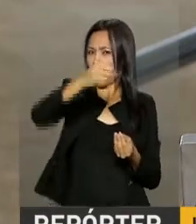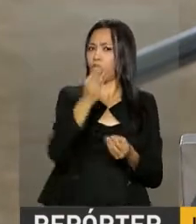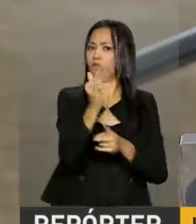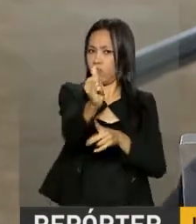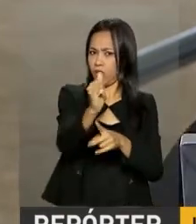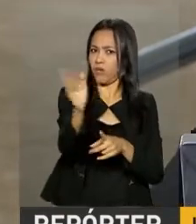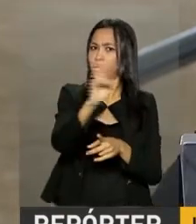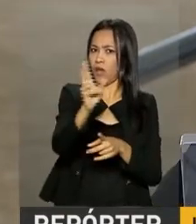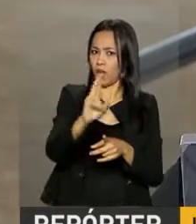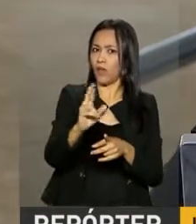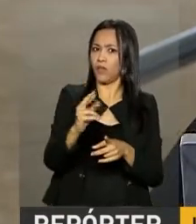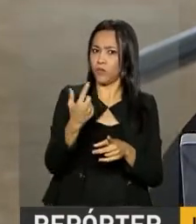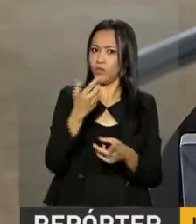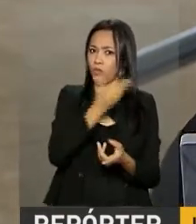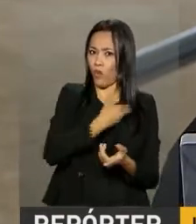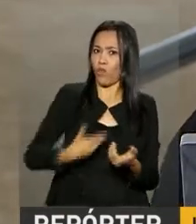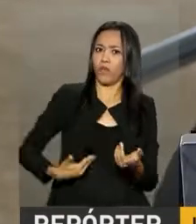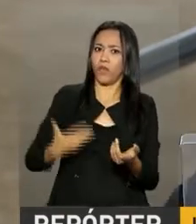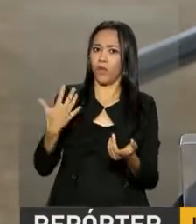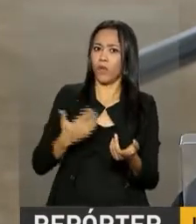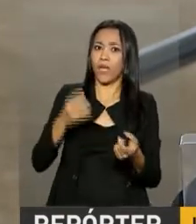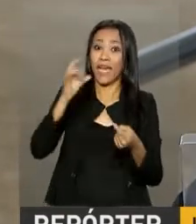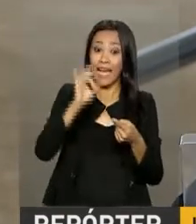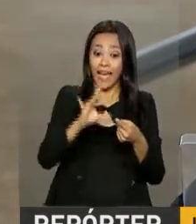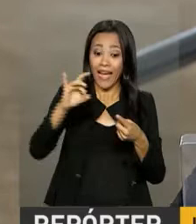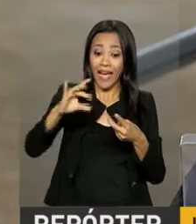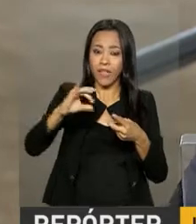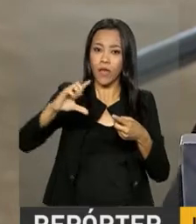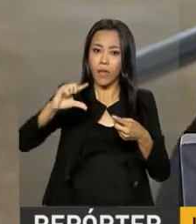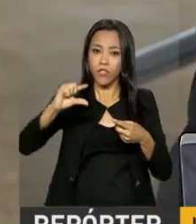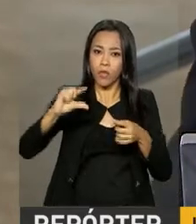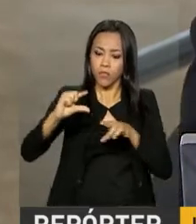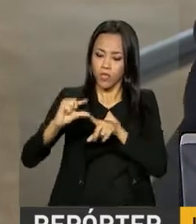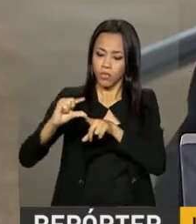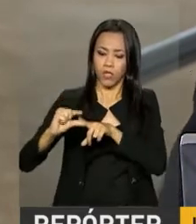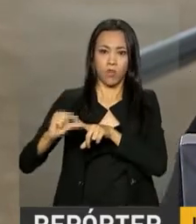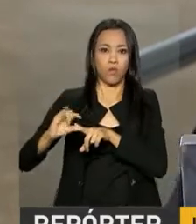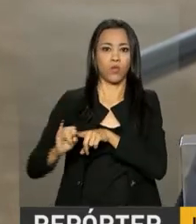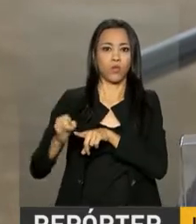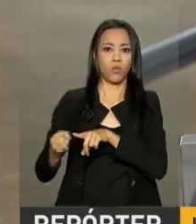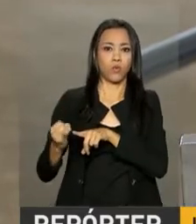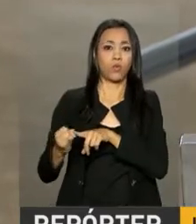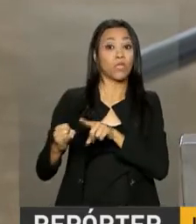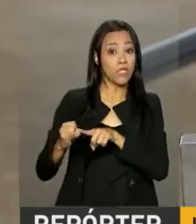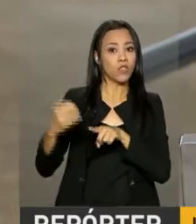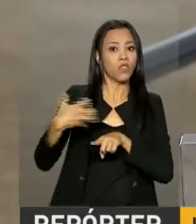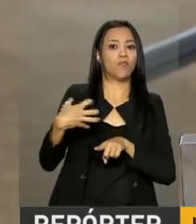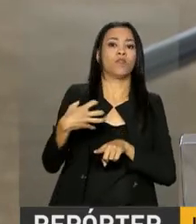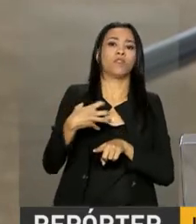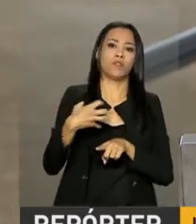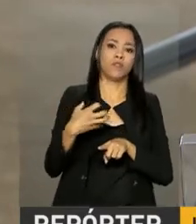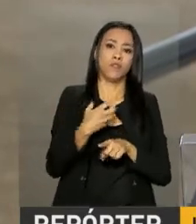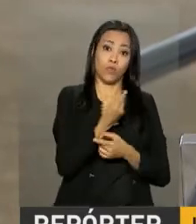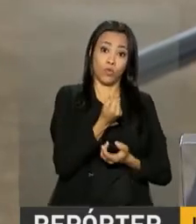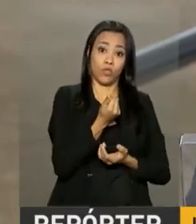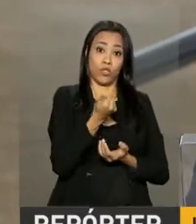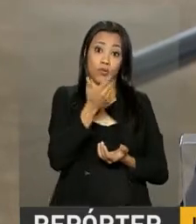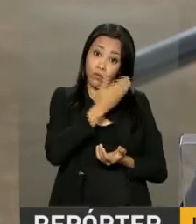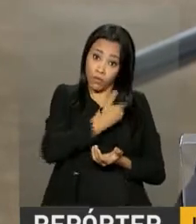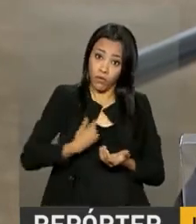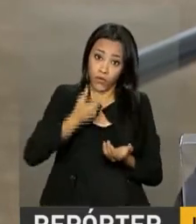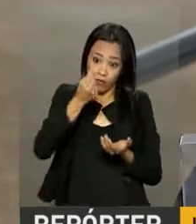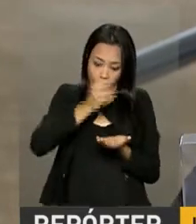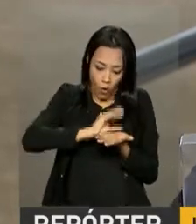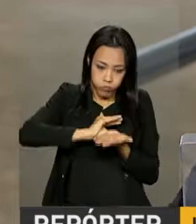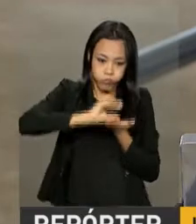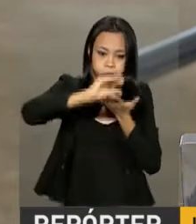ou seja, cada ponto percentual que você baixa nos juros impacta no recurso que é aplicado por parte do governo. E, no